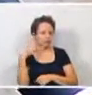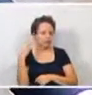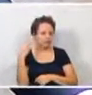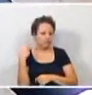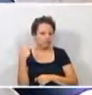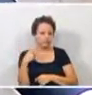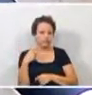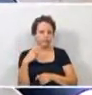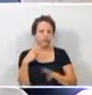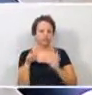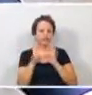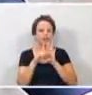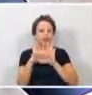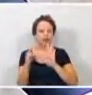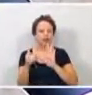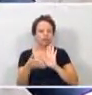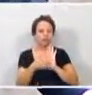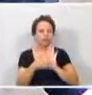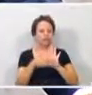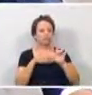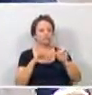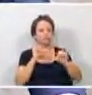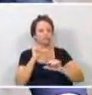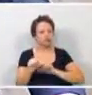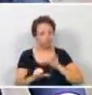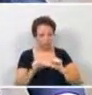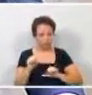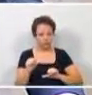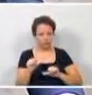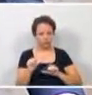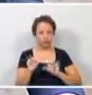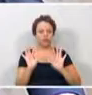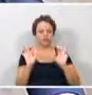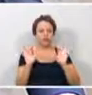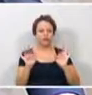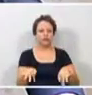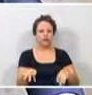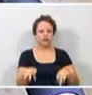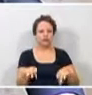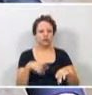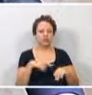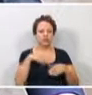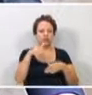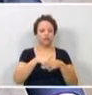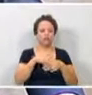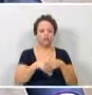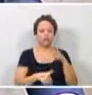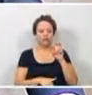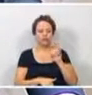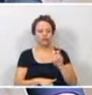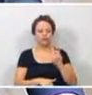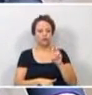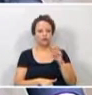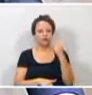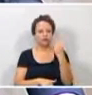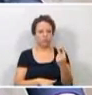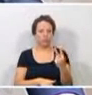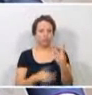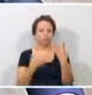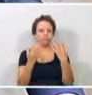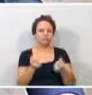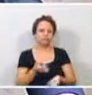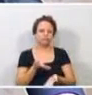na legislação proposta inicialmente, e, ao final, por 52 votos a favor, ele